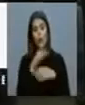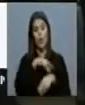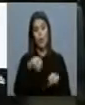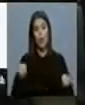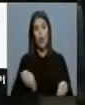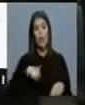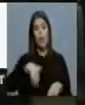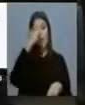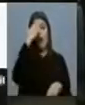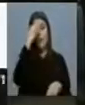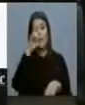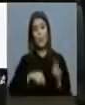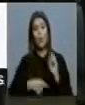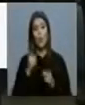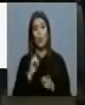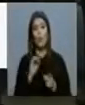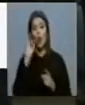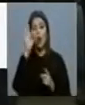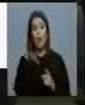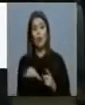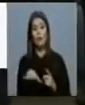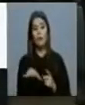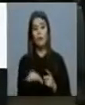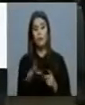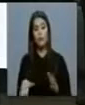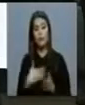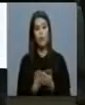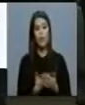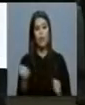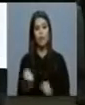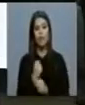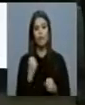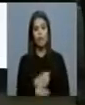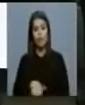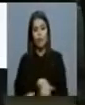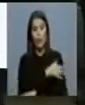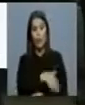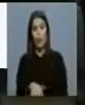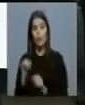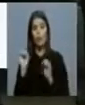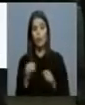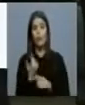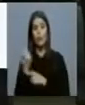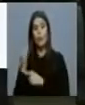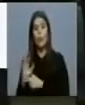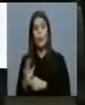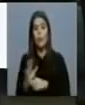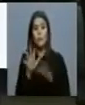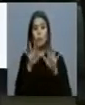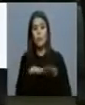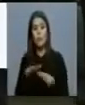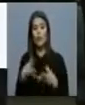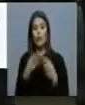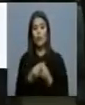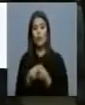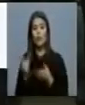até, uma da sugestão que veio para cima da mesa, uma ação de rua aí na cidade de Viseu, do género uma marcha lenta, em conjunto com os colegas